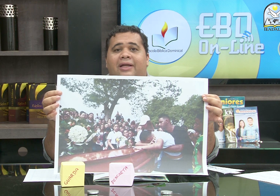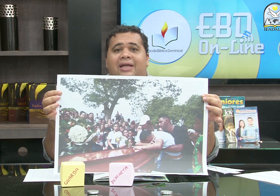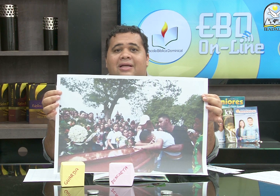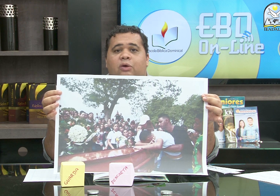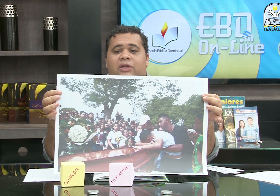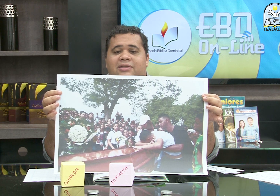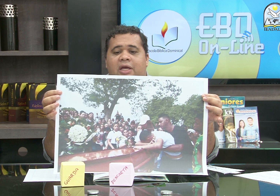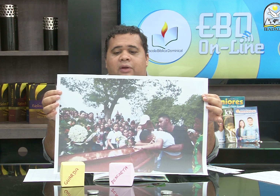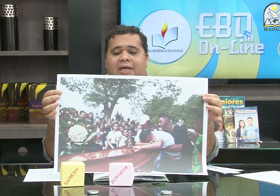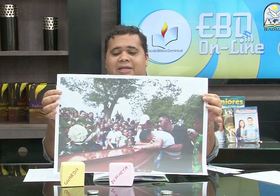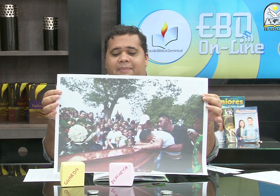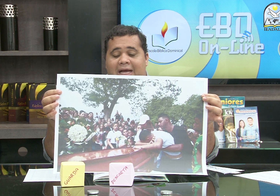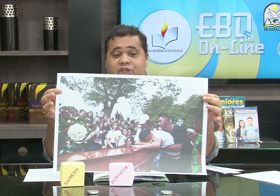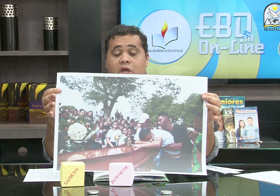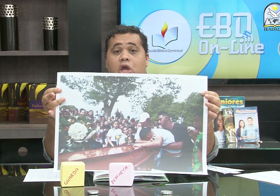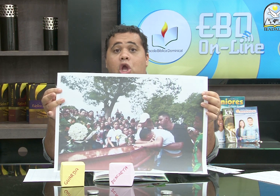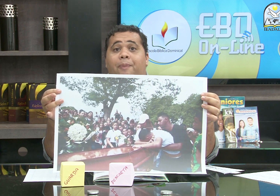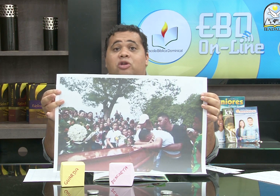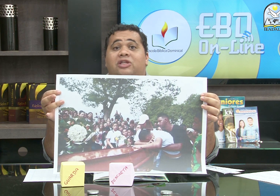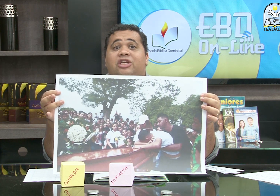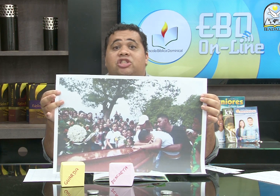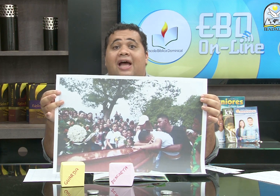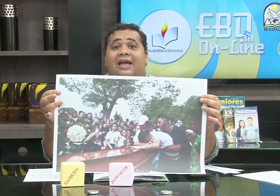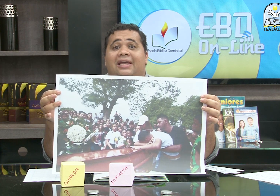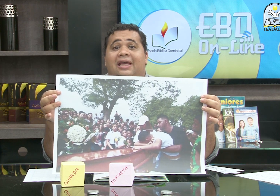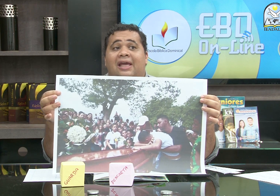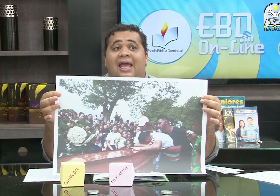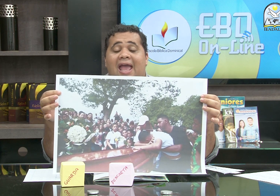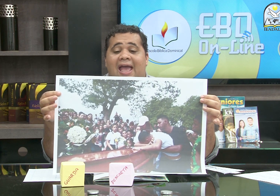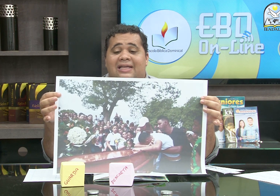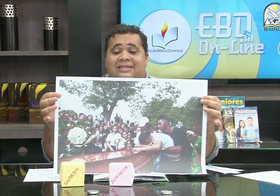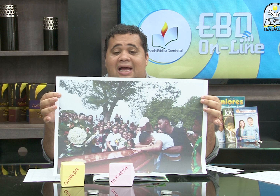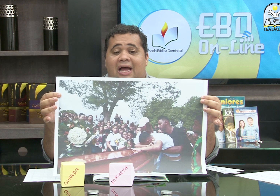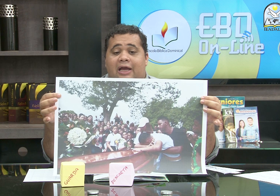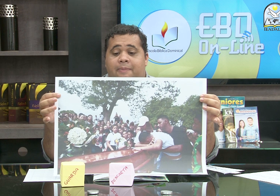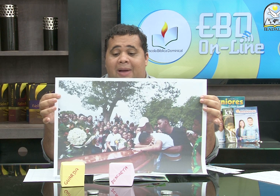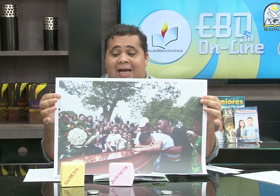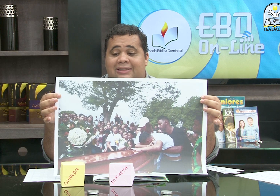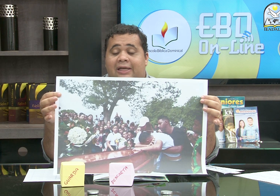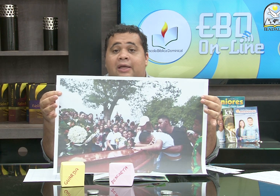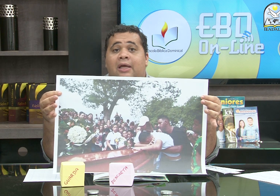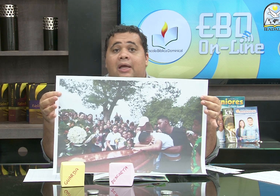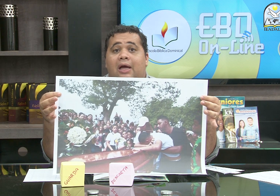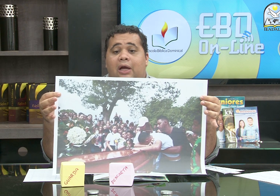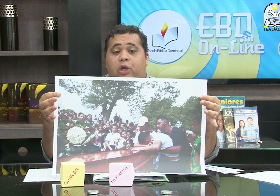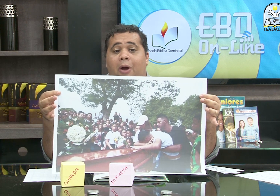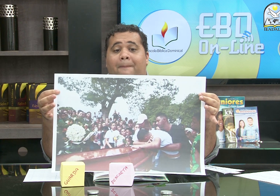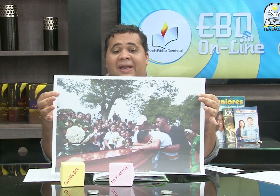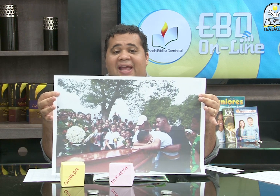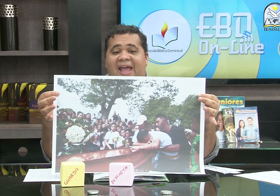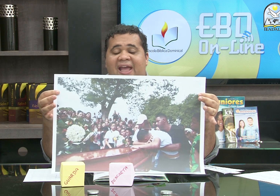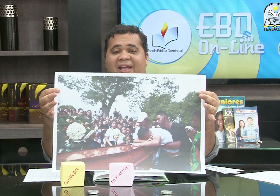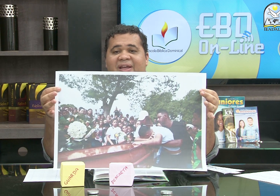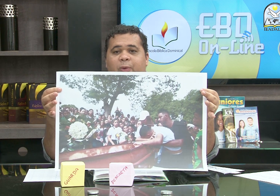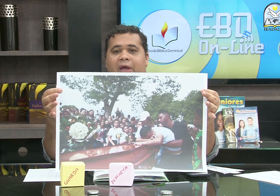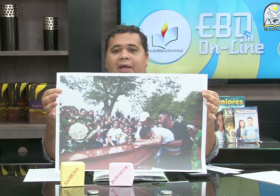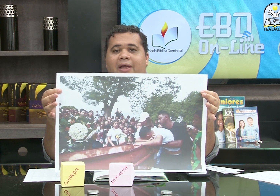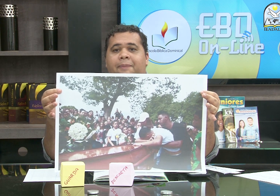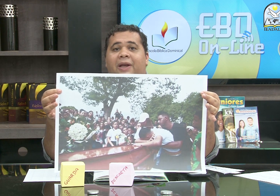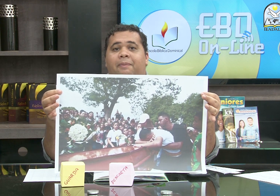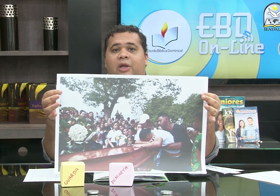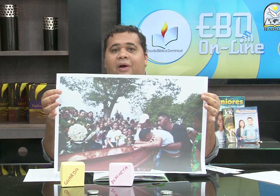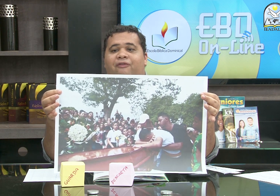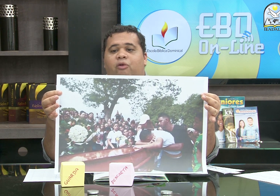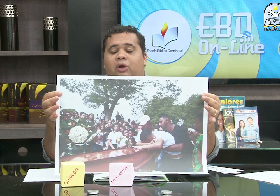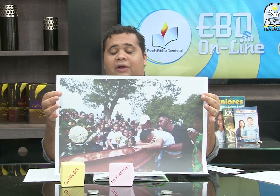o que é que tá acontecendo nessa imagem eu posso deixar aqui essa imagem que eu ampliei não é